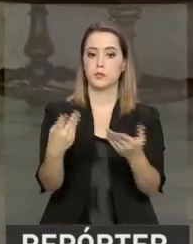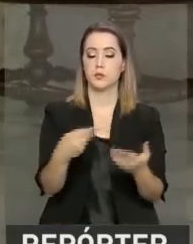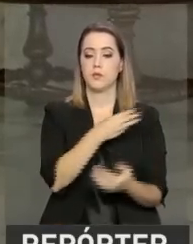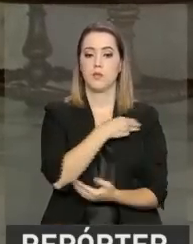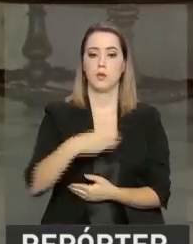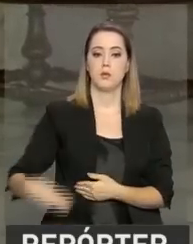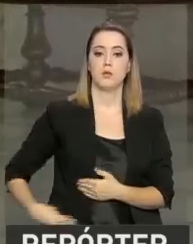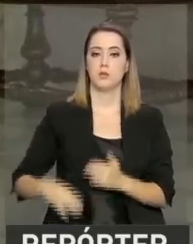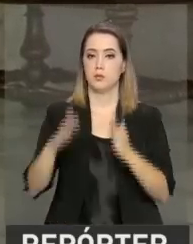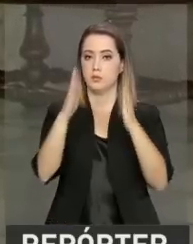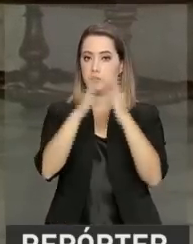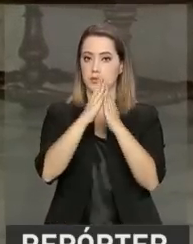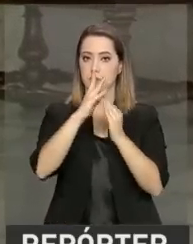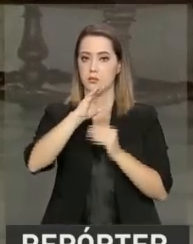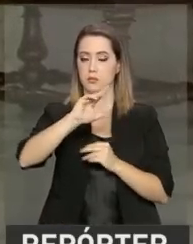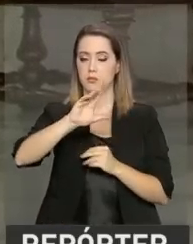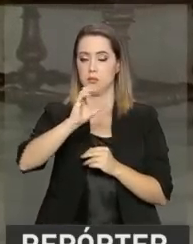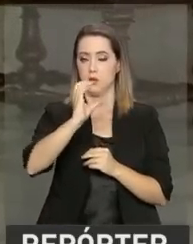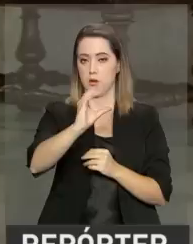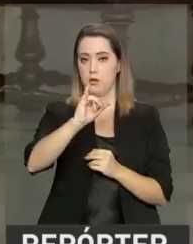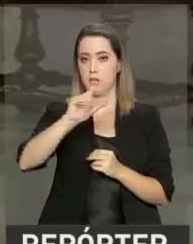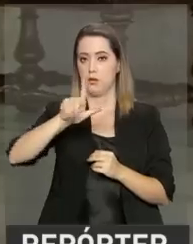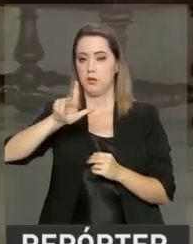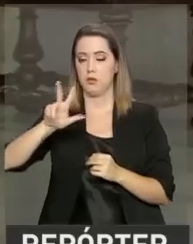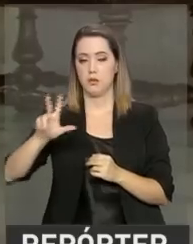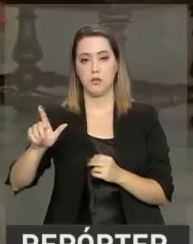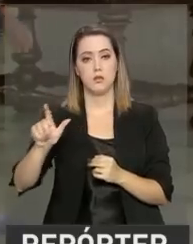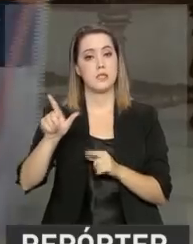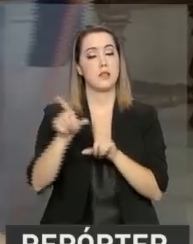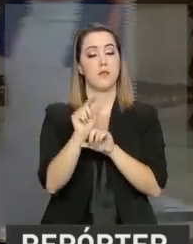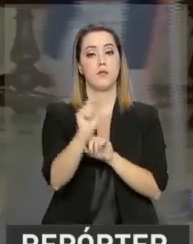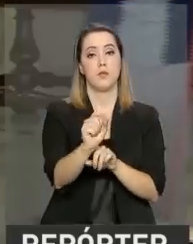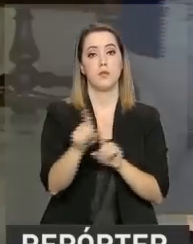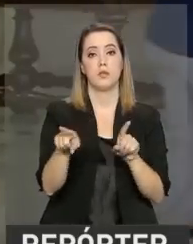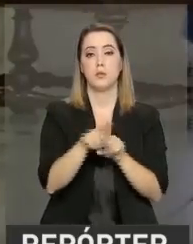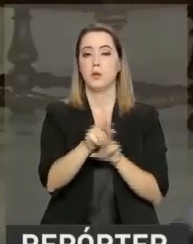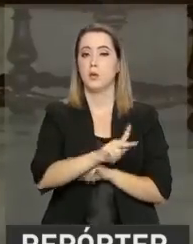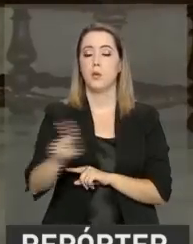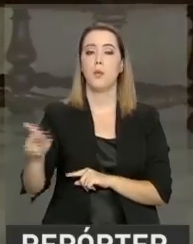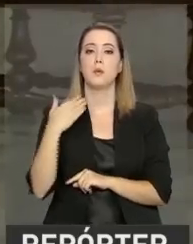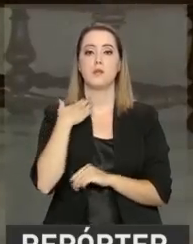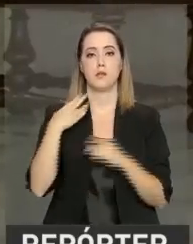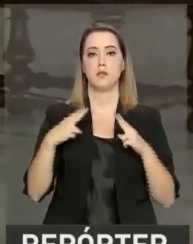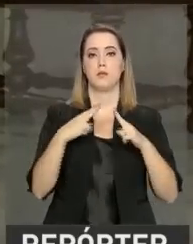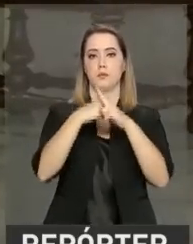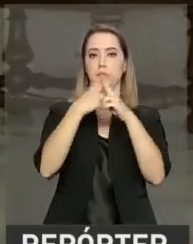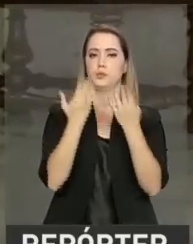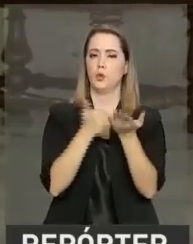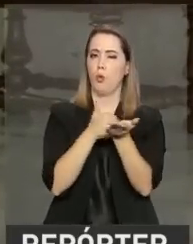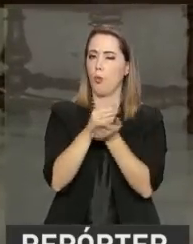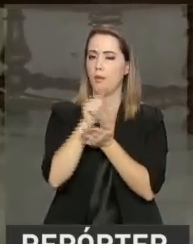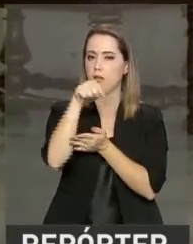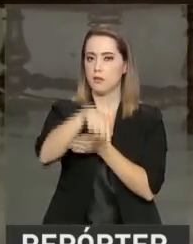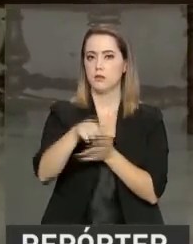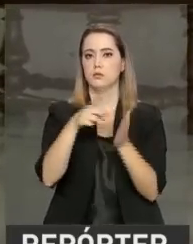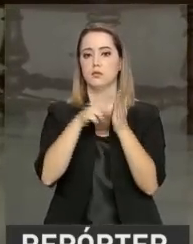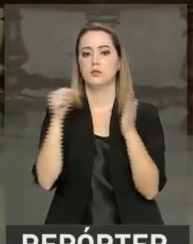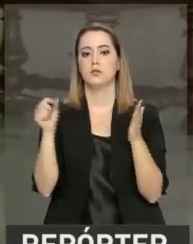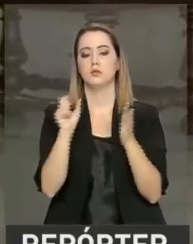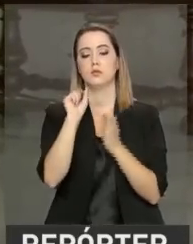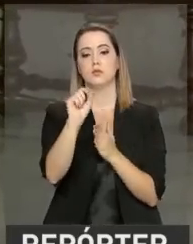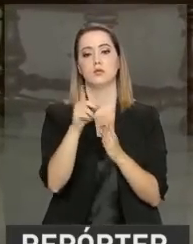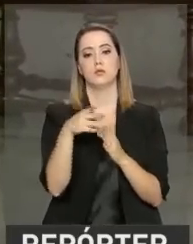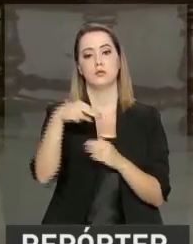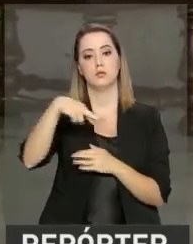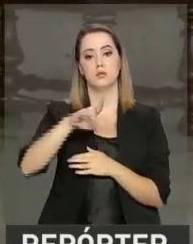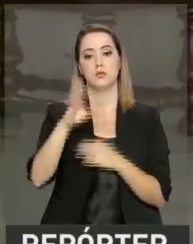ministro-chefe da Casa Civil, Eliseu Padilha, e o presidente da Caixa Econômica Federal, Gilberto Ock. Esse evento começa, então, daqui a pouco aqui no Palácio do Planalto e a